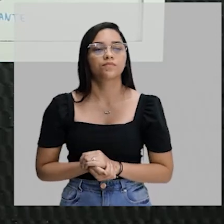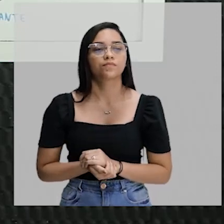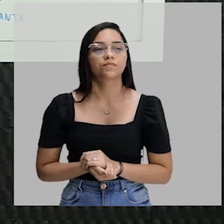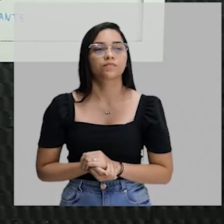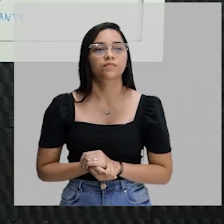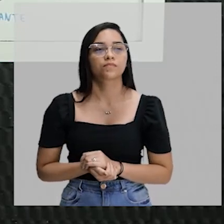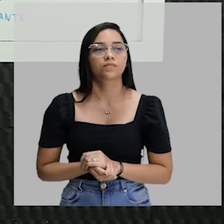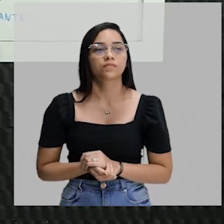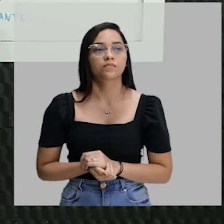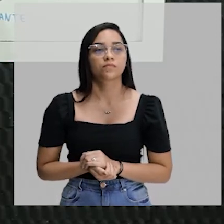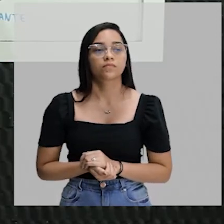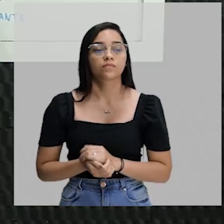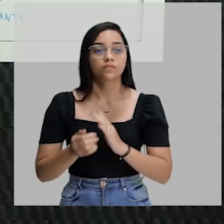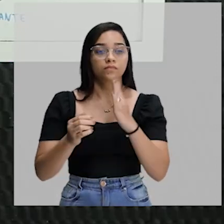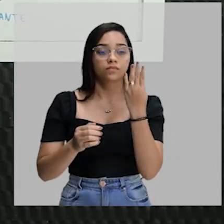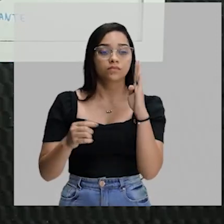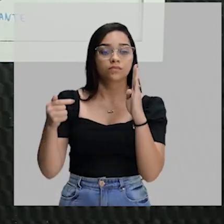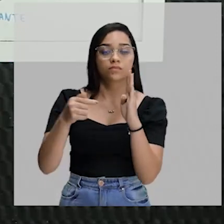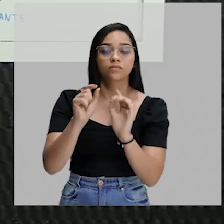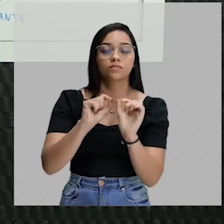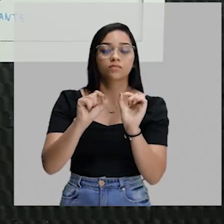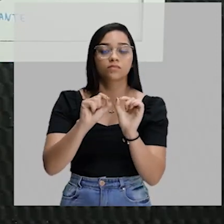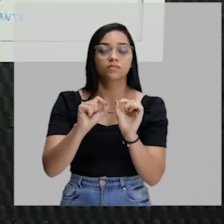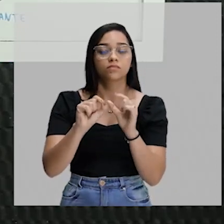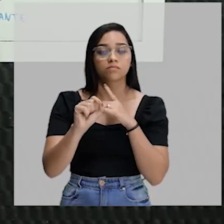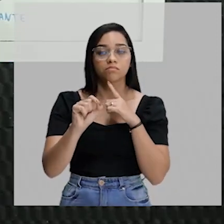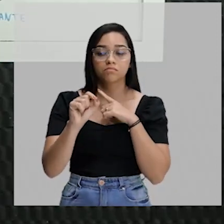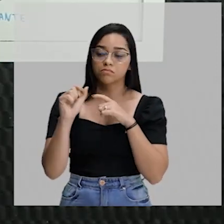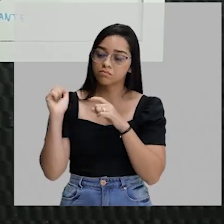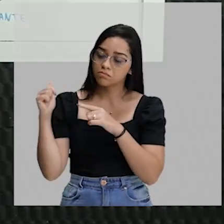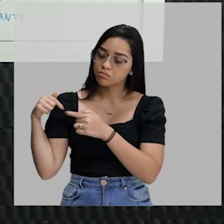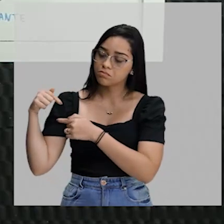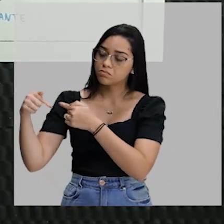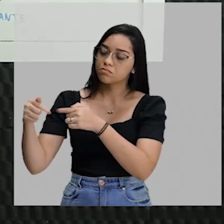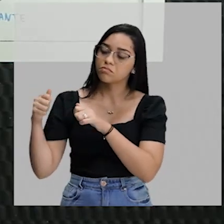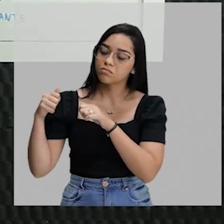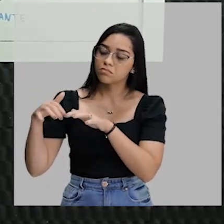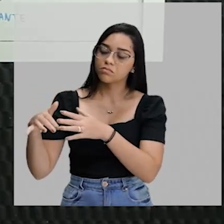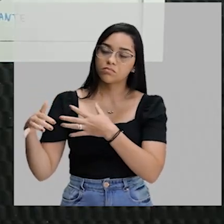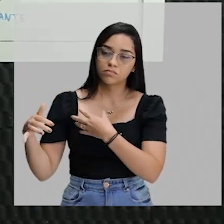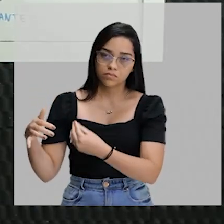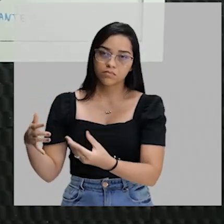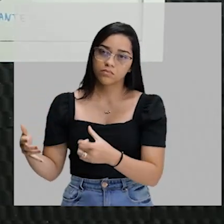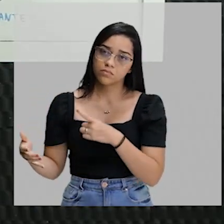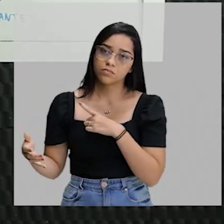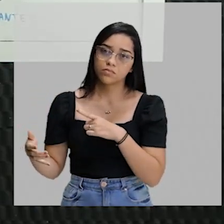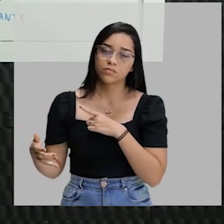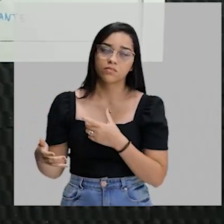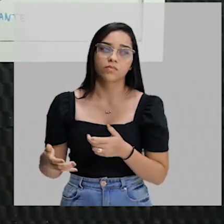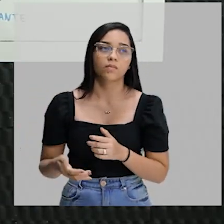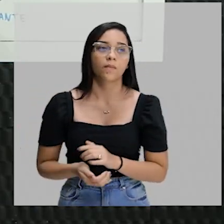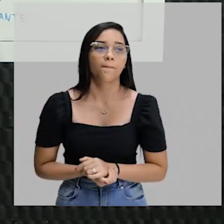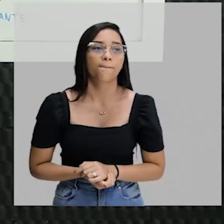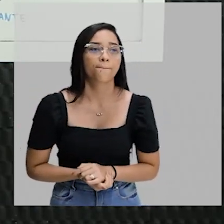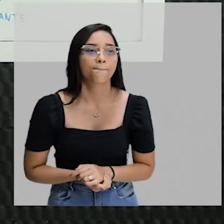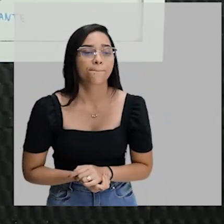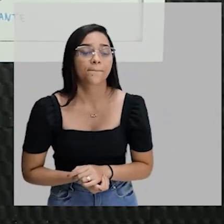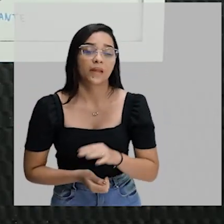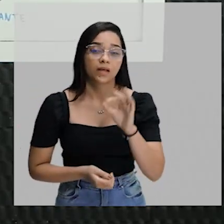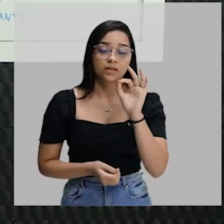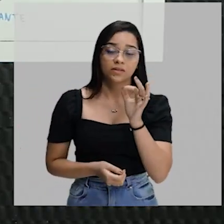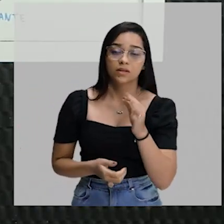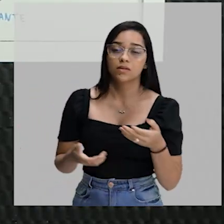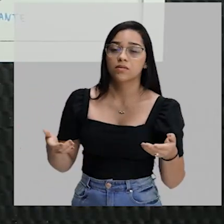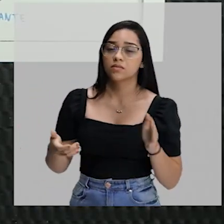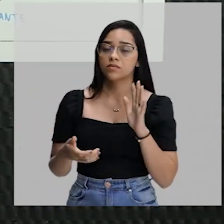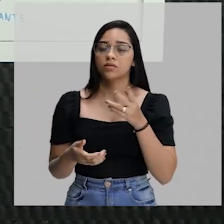E casamento em biologia é reprodução, tá certo? Cruzamento ou casamento, tá? Beleza,